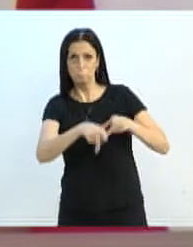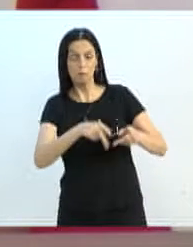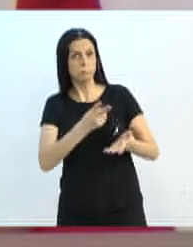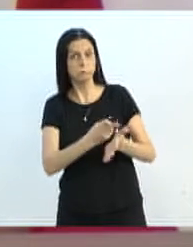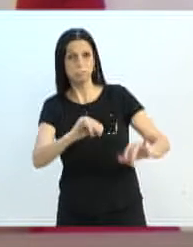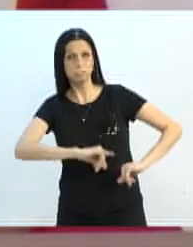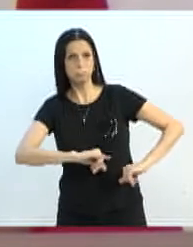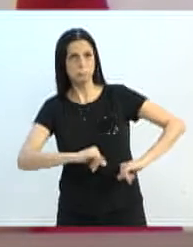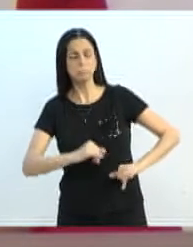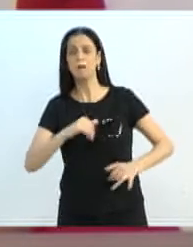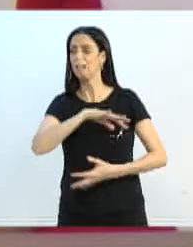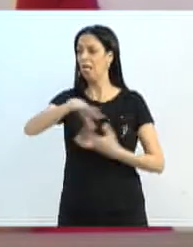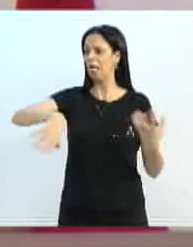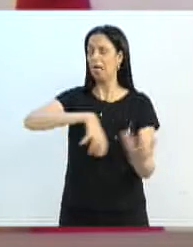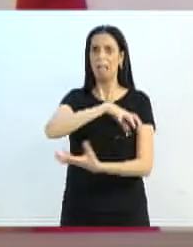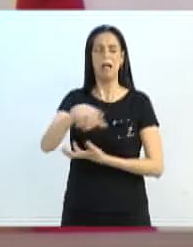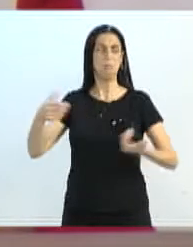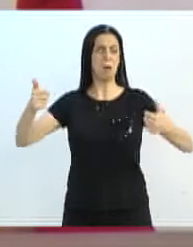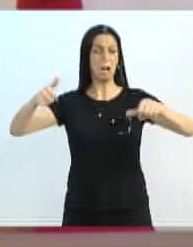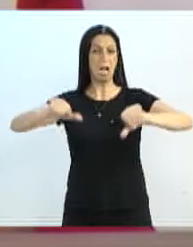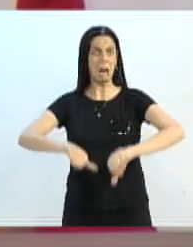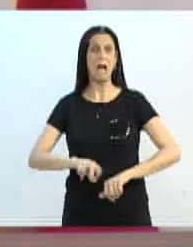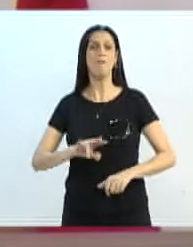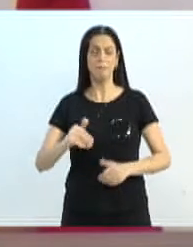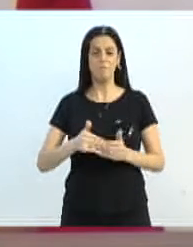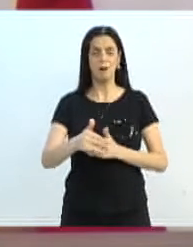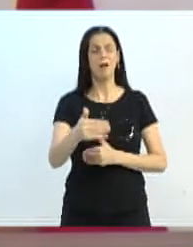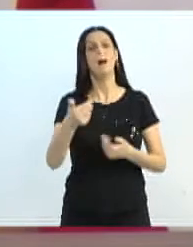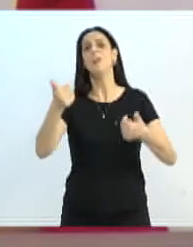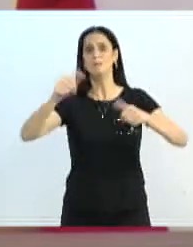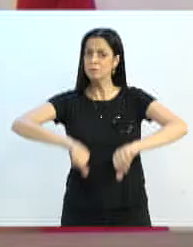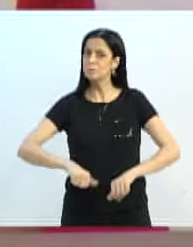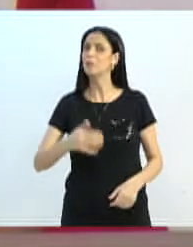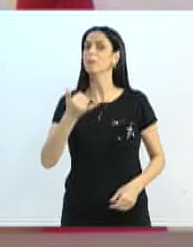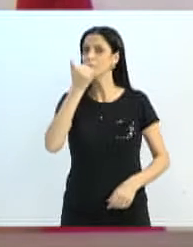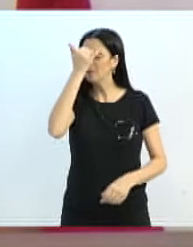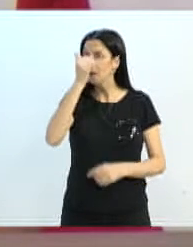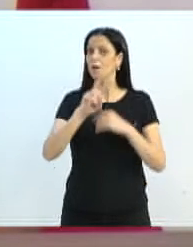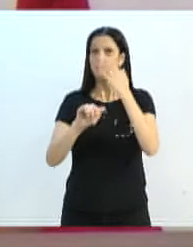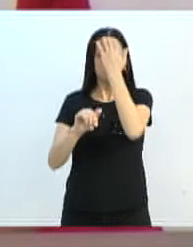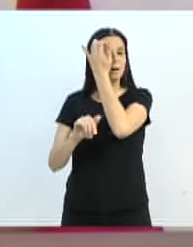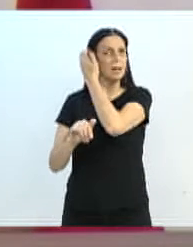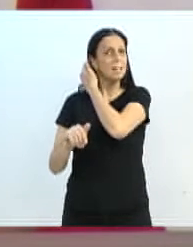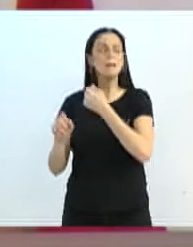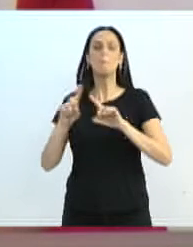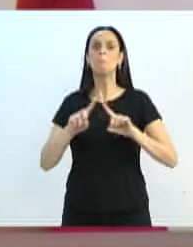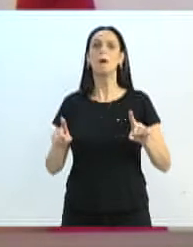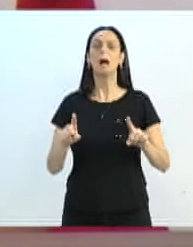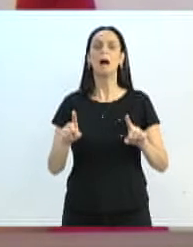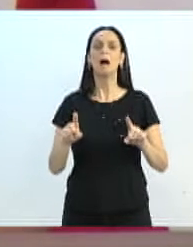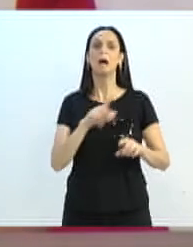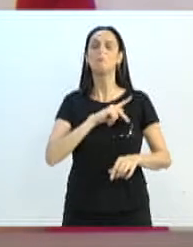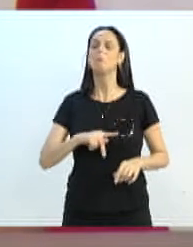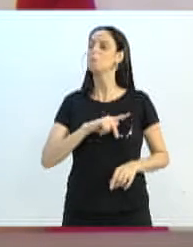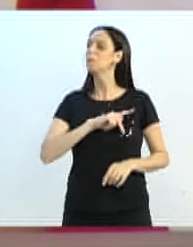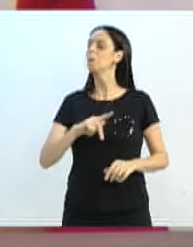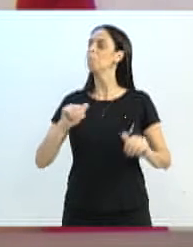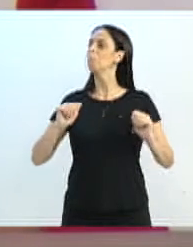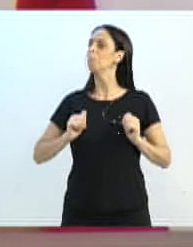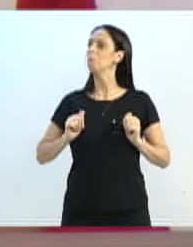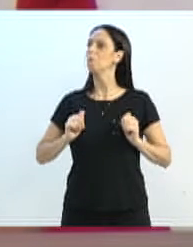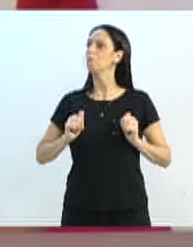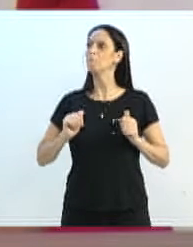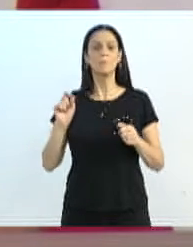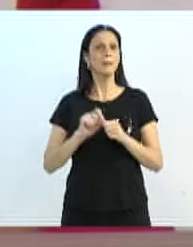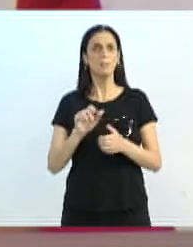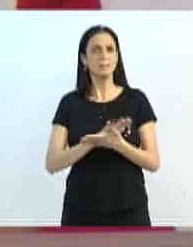uma situação caótica cada vez mais se aproximar, sem nada ser feito. Porque o atual governante dessa nação